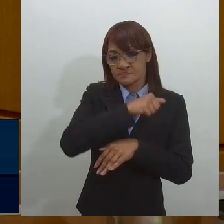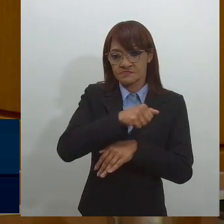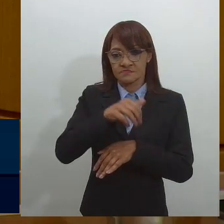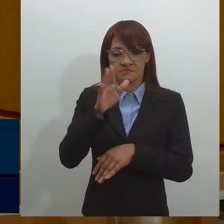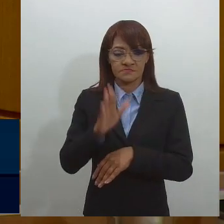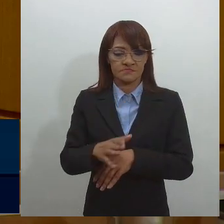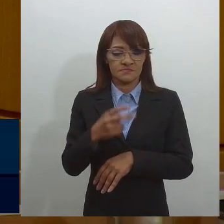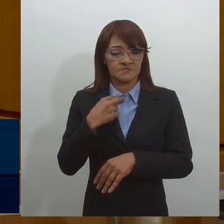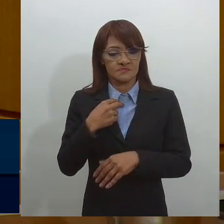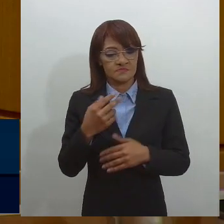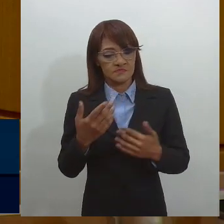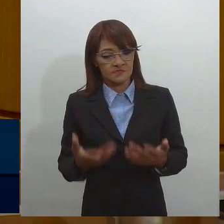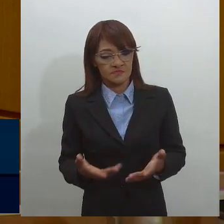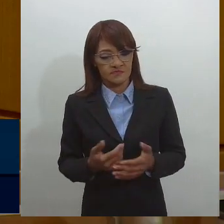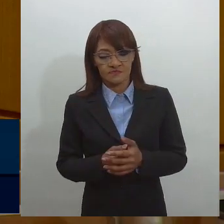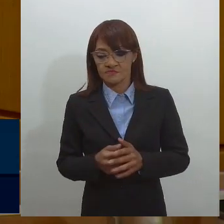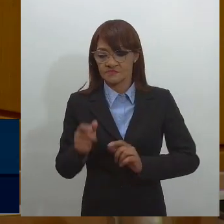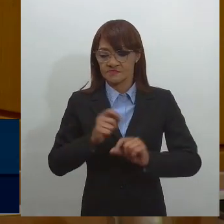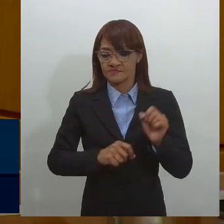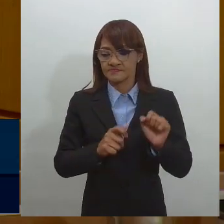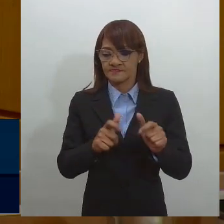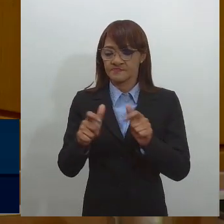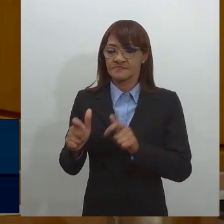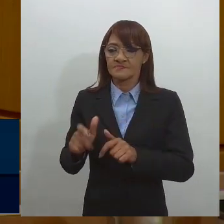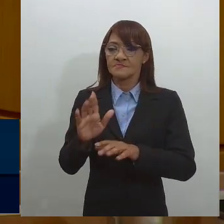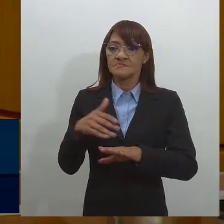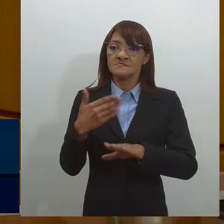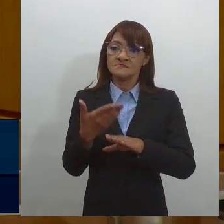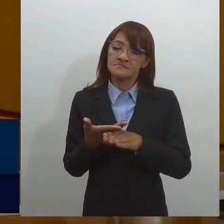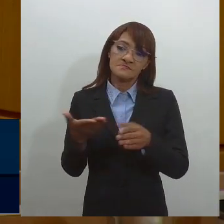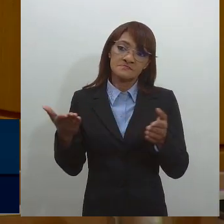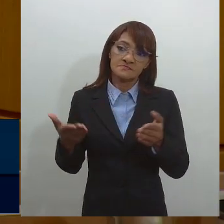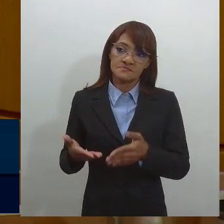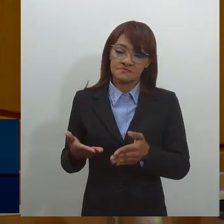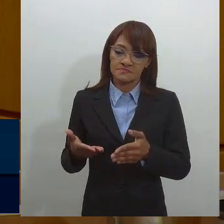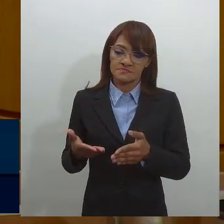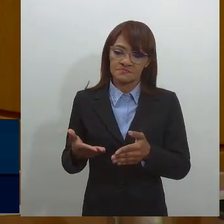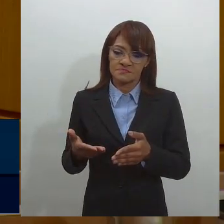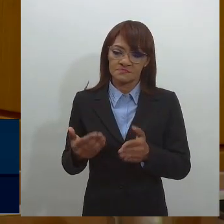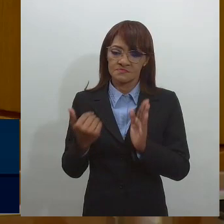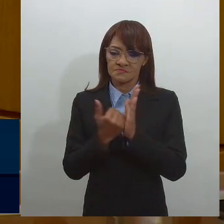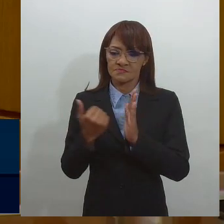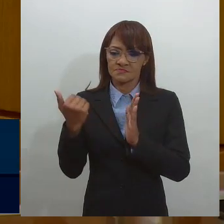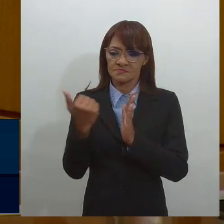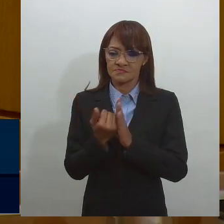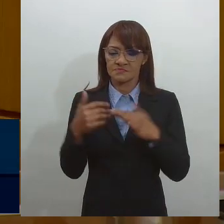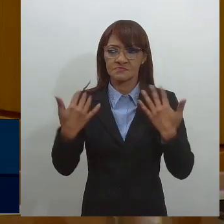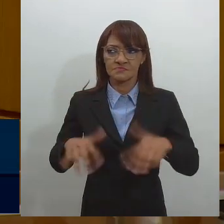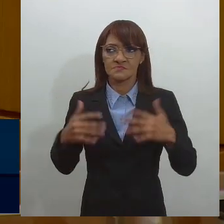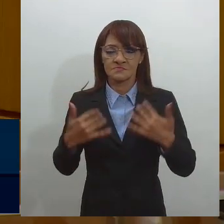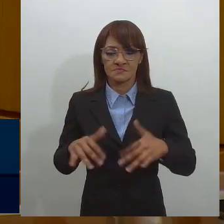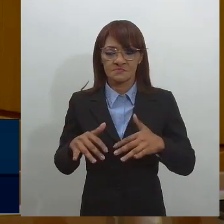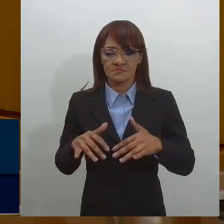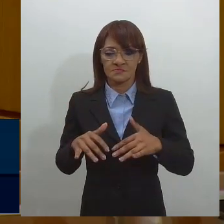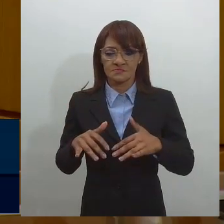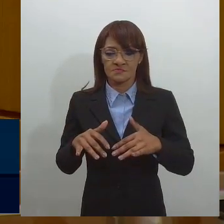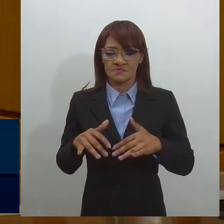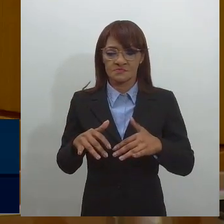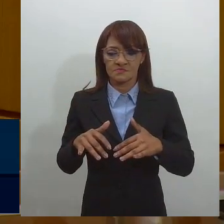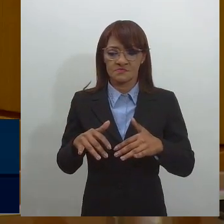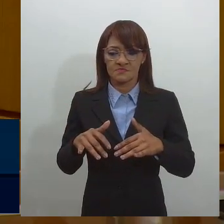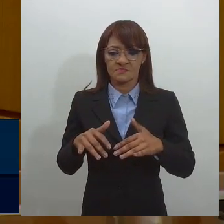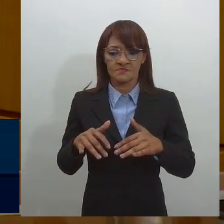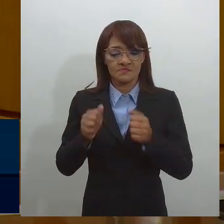e ainda vai ampliar o desastre da crise climática. E eu estou trazendo uma questão, né, que envolve